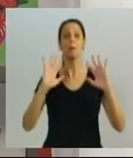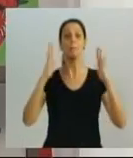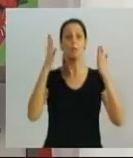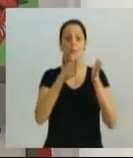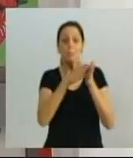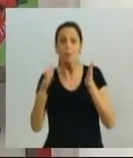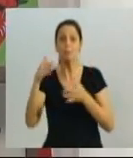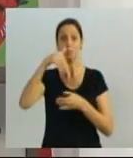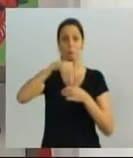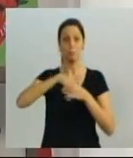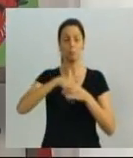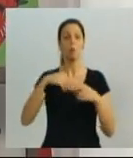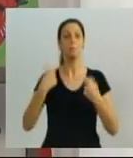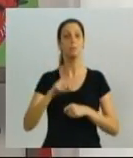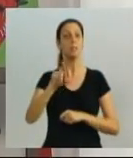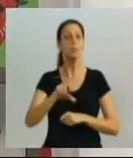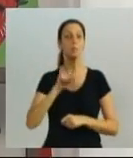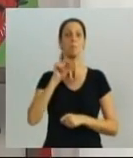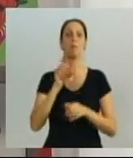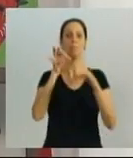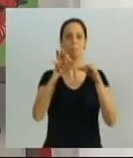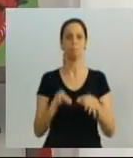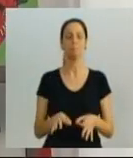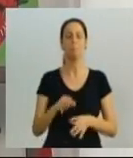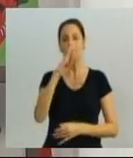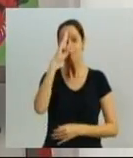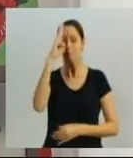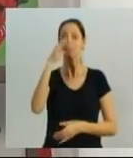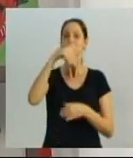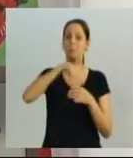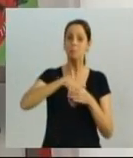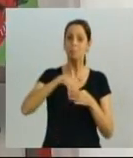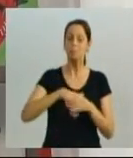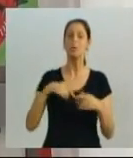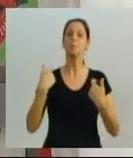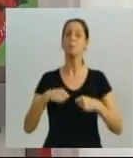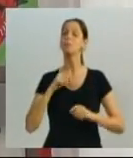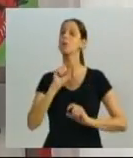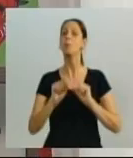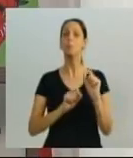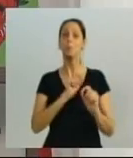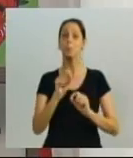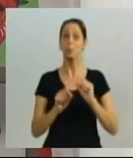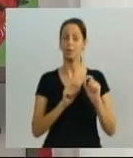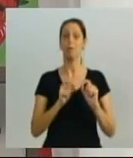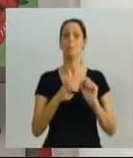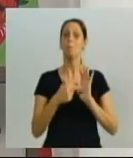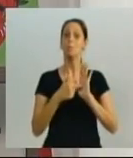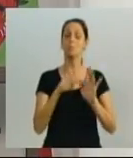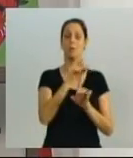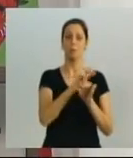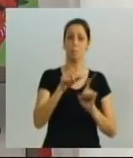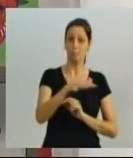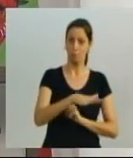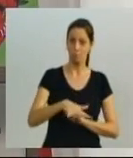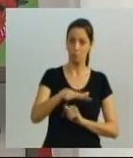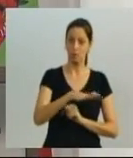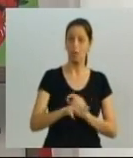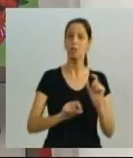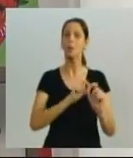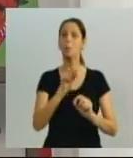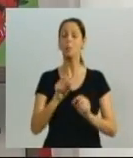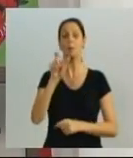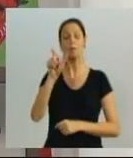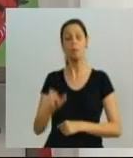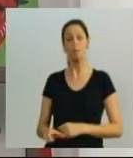fazer com que, principalmente numa eleição, nós possamos passar para a sociedade o que o